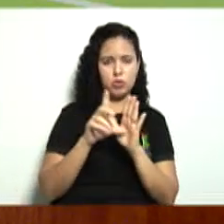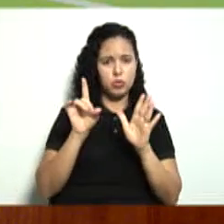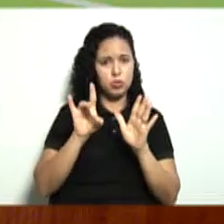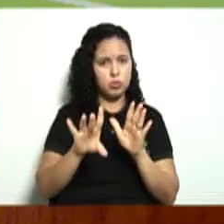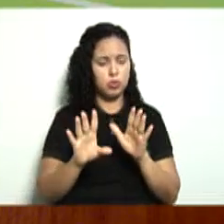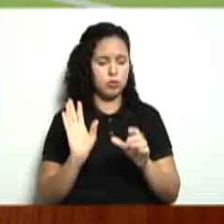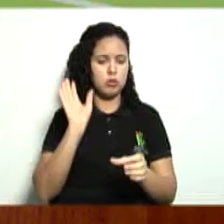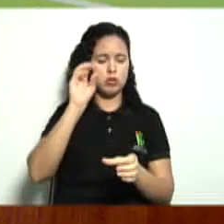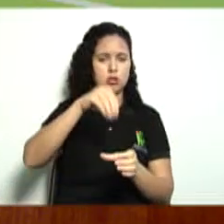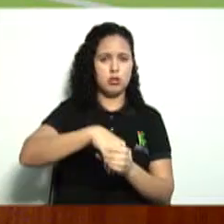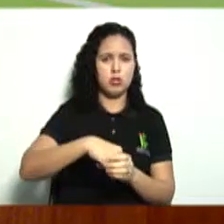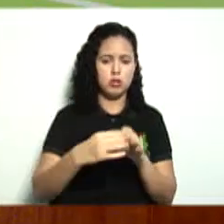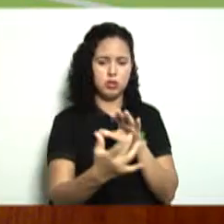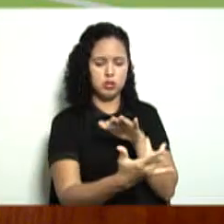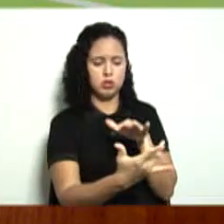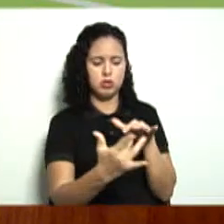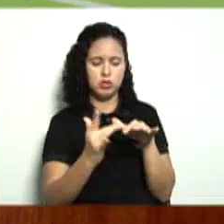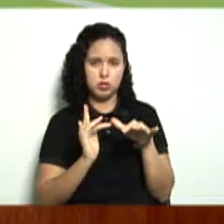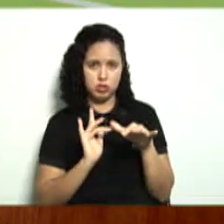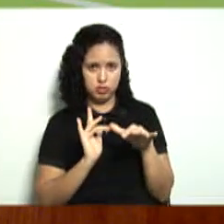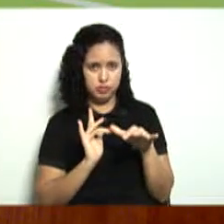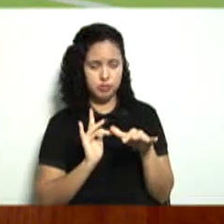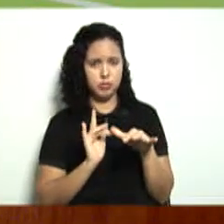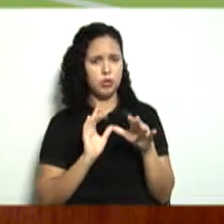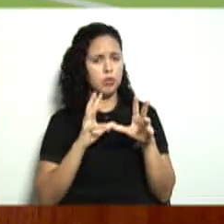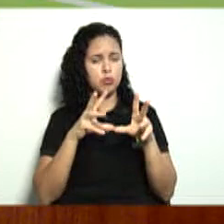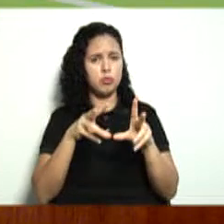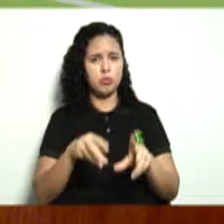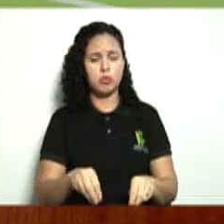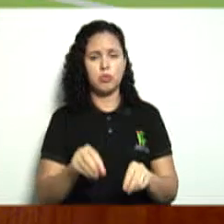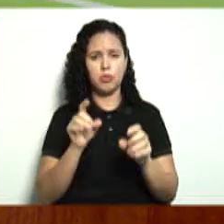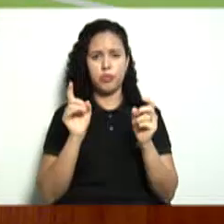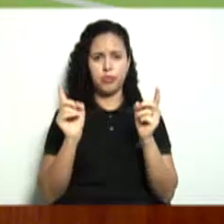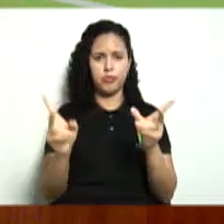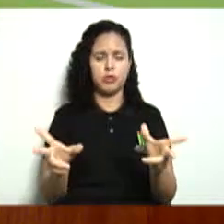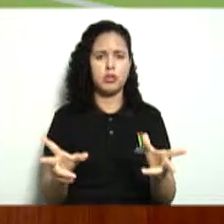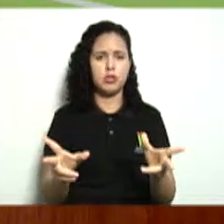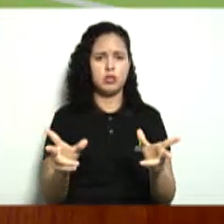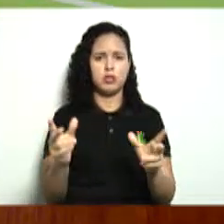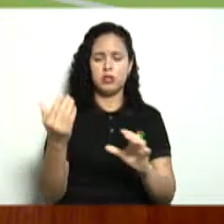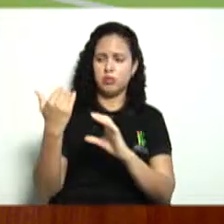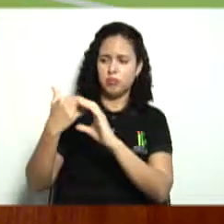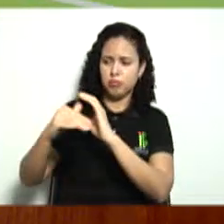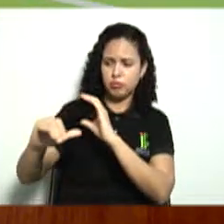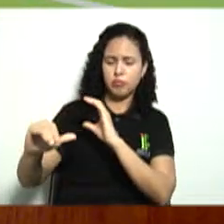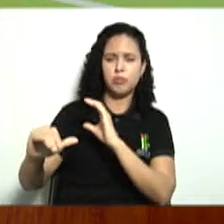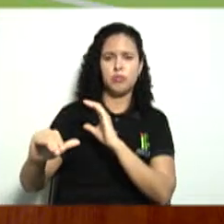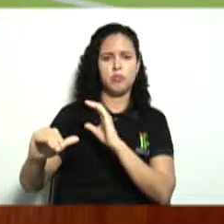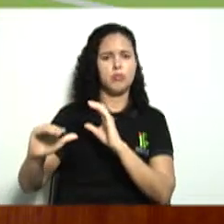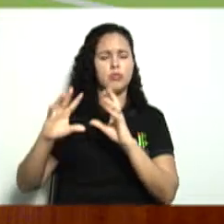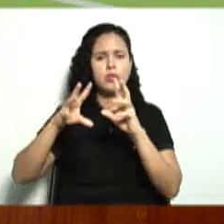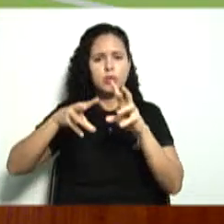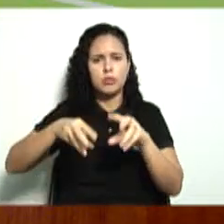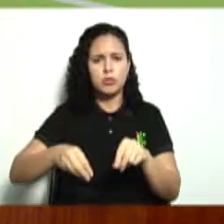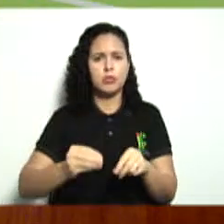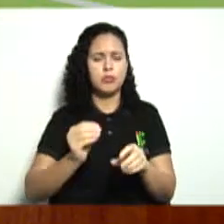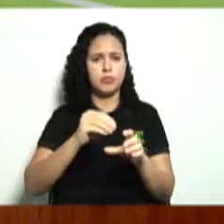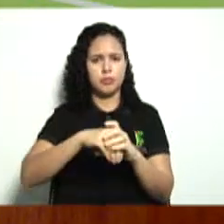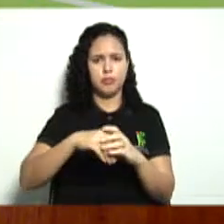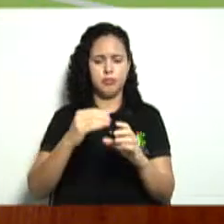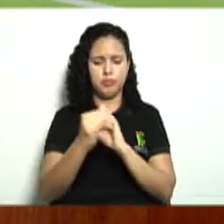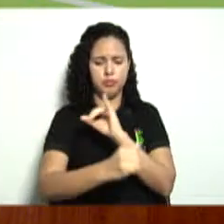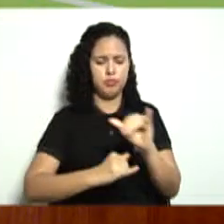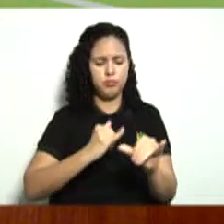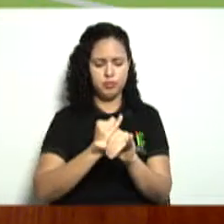redes sociais, você não tem uma loja física. Tudo, a venda, a distribuição, tudo funciona ali através do intermédio das